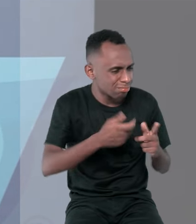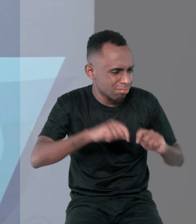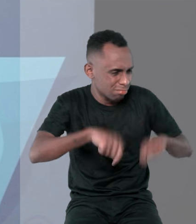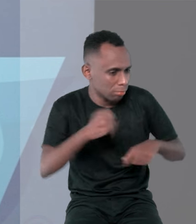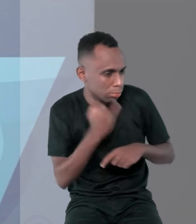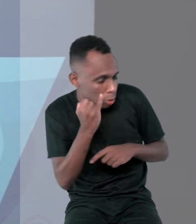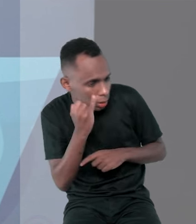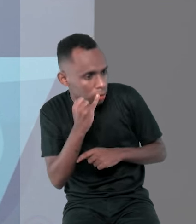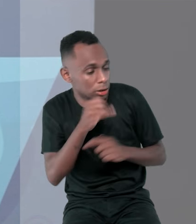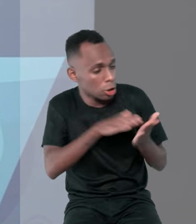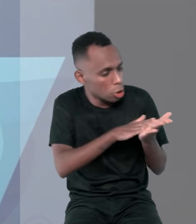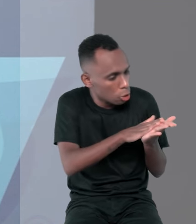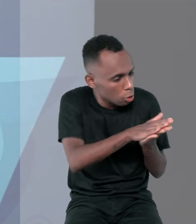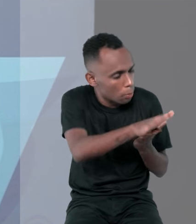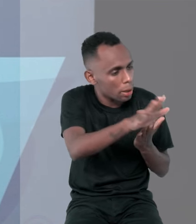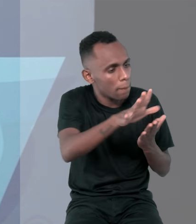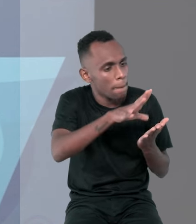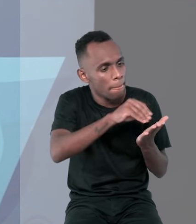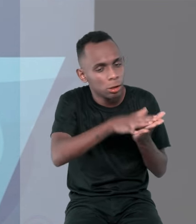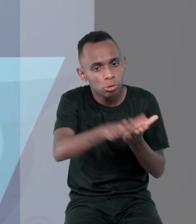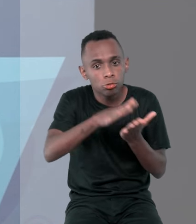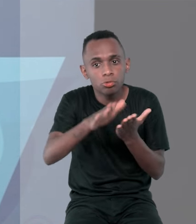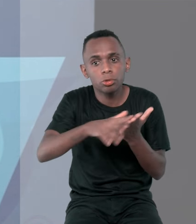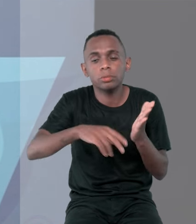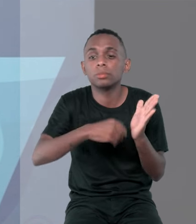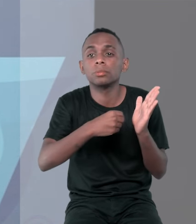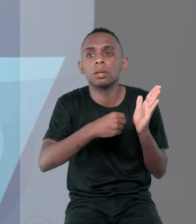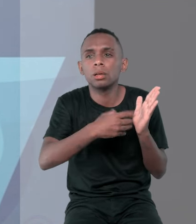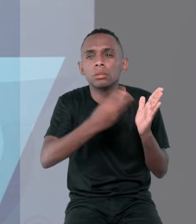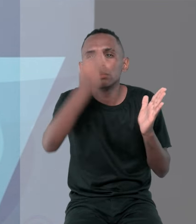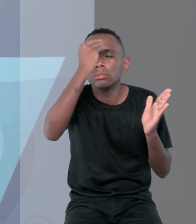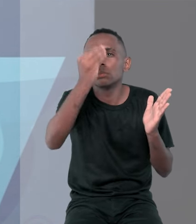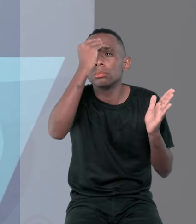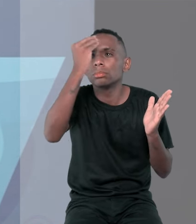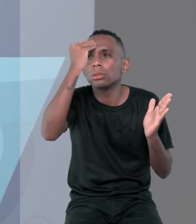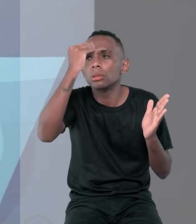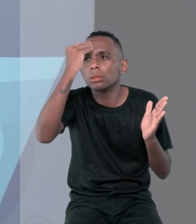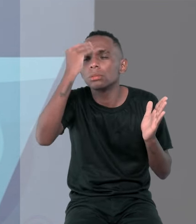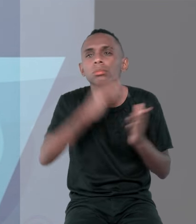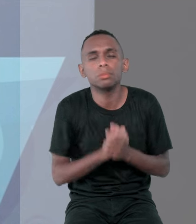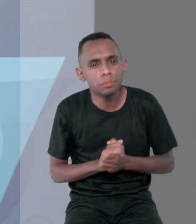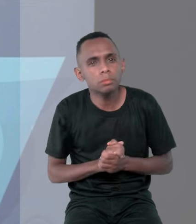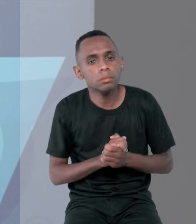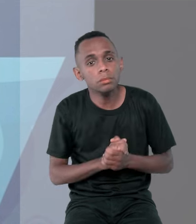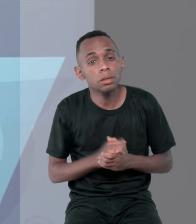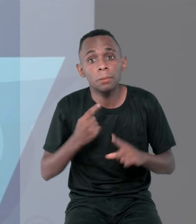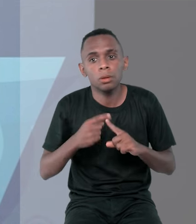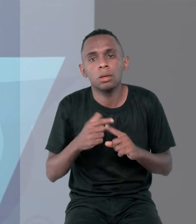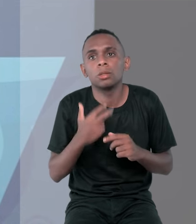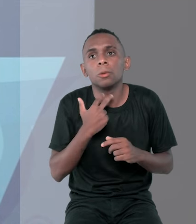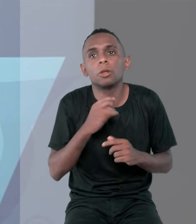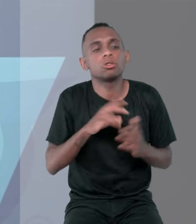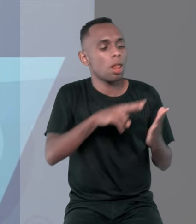contundentes, tirou uma cópia e depois de reler, você se pôs a memorizar os trechos. Fez isso porque não podia